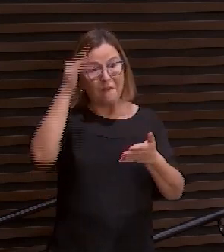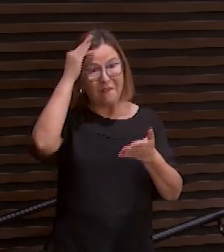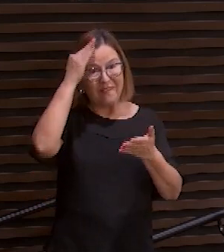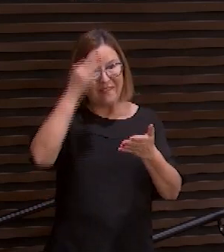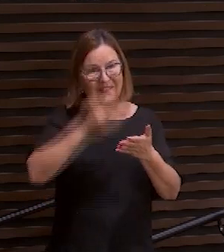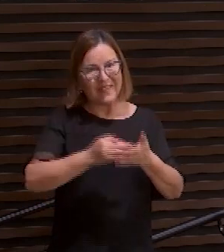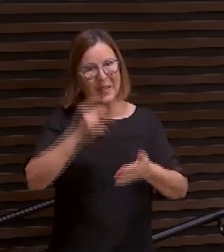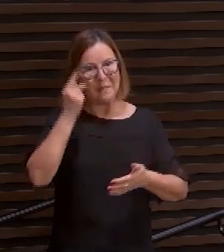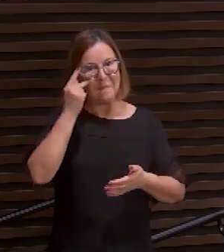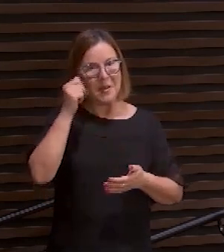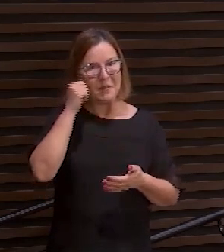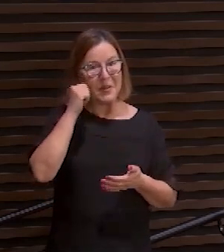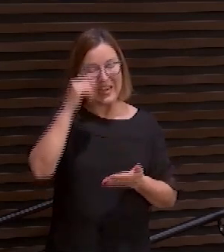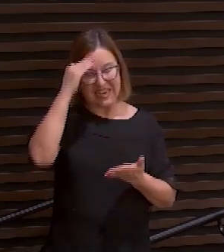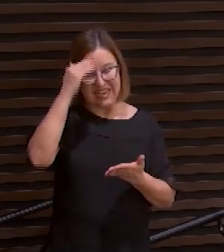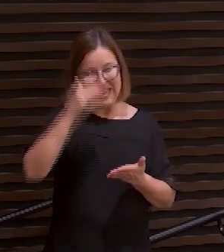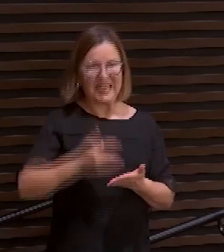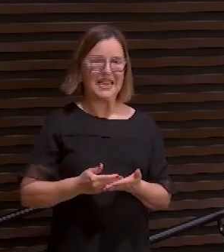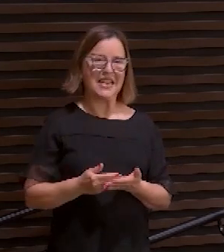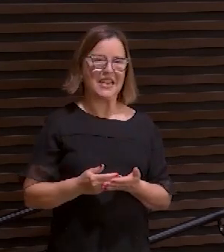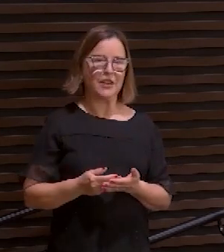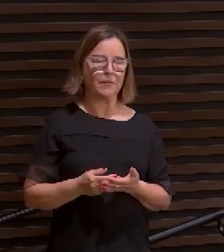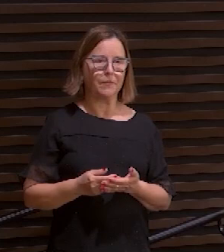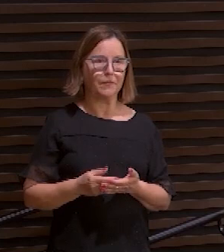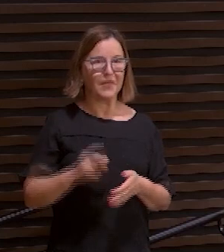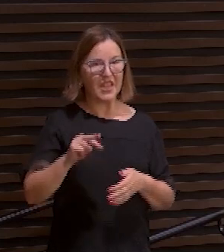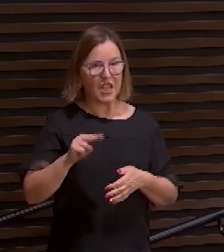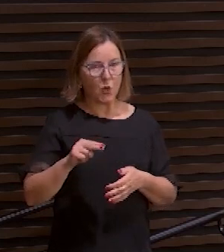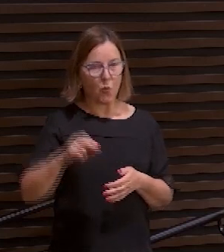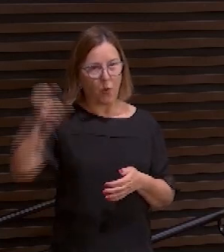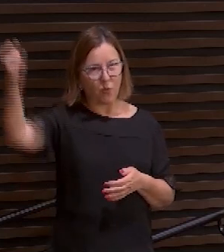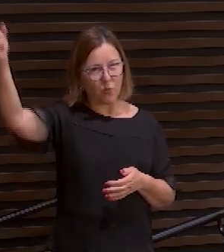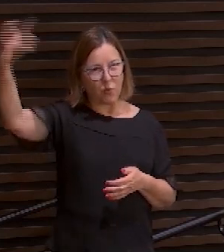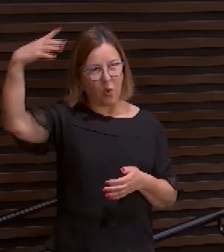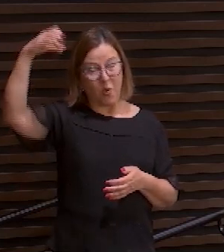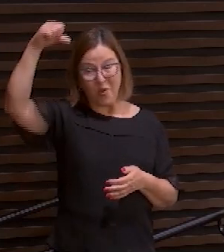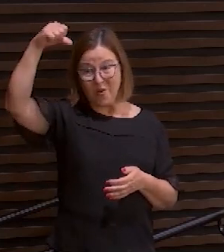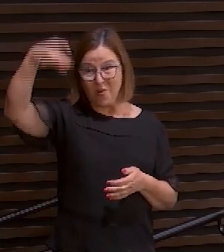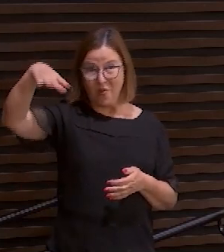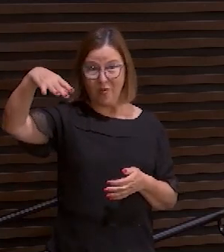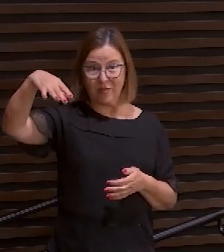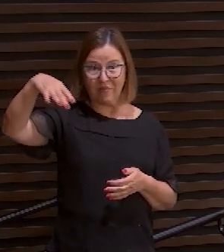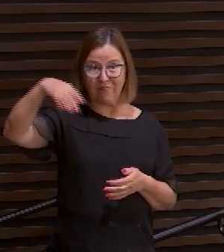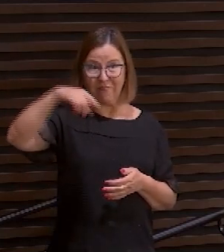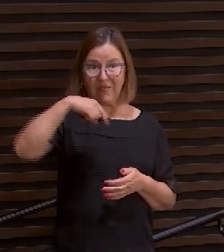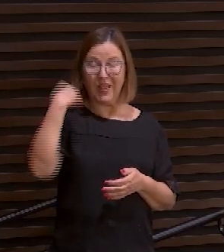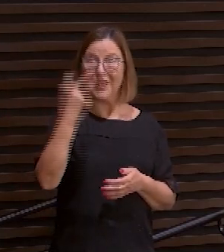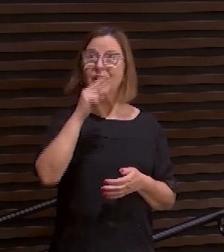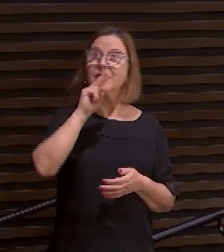nele. Como o sol dá luz para a gente ver o sol.